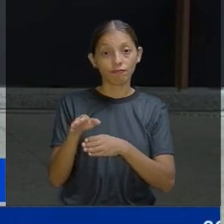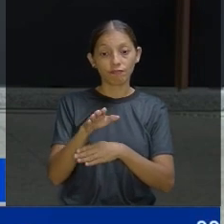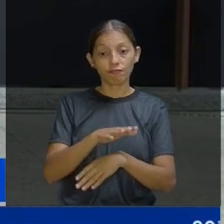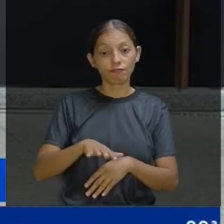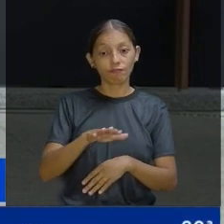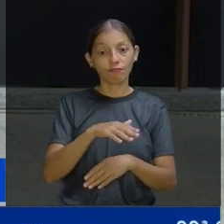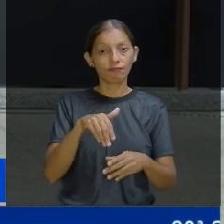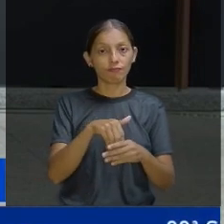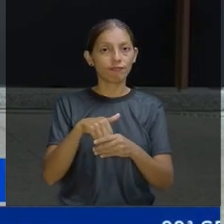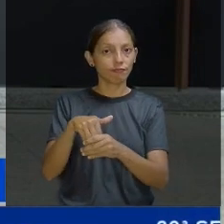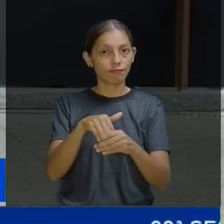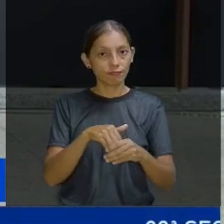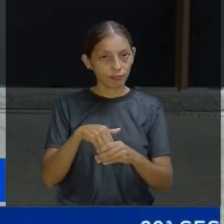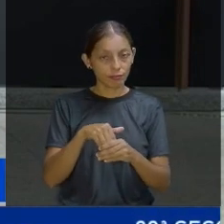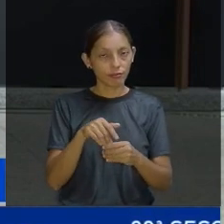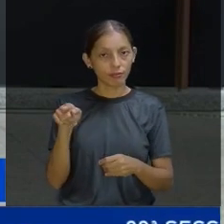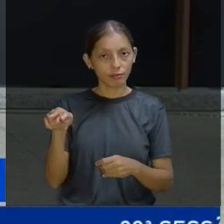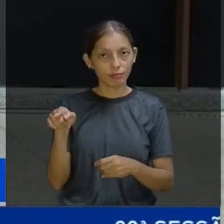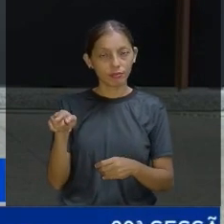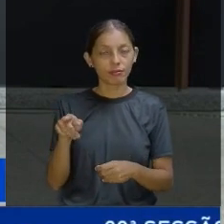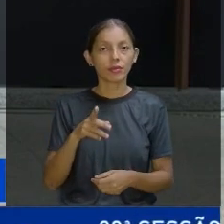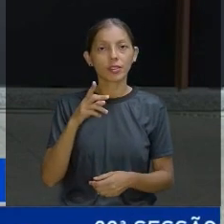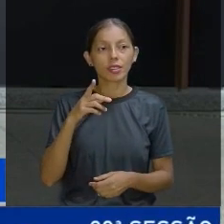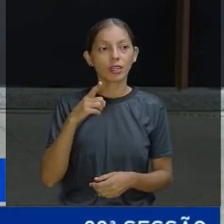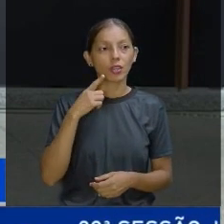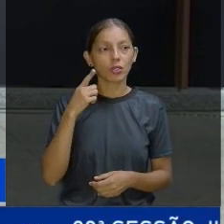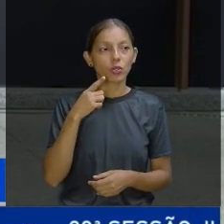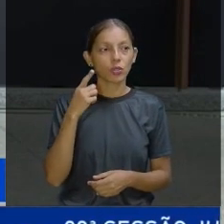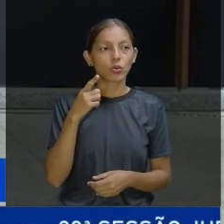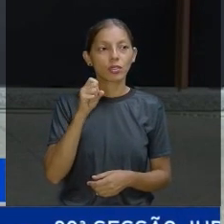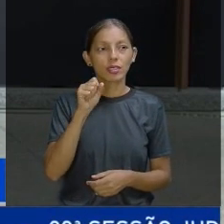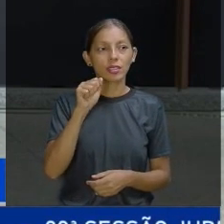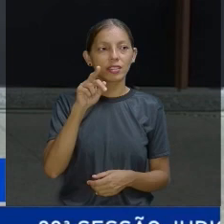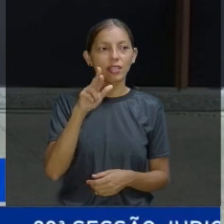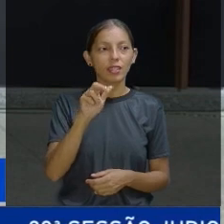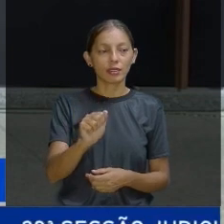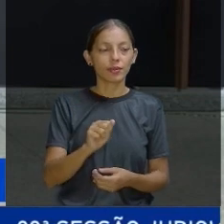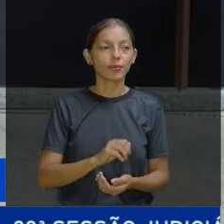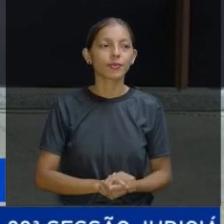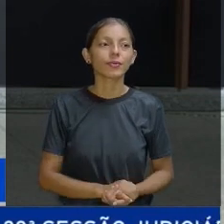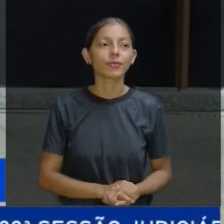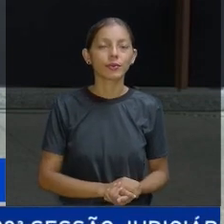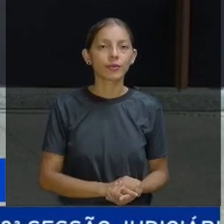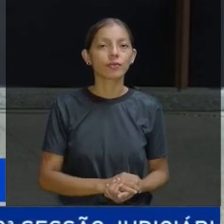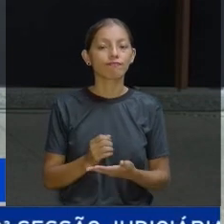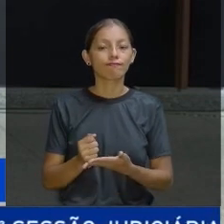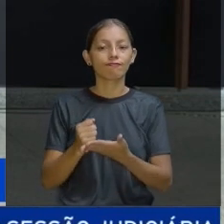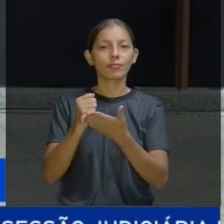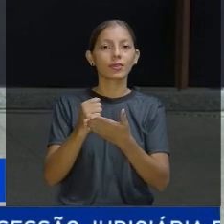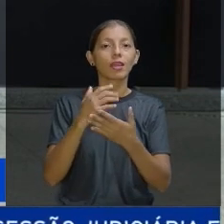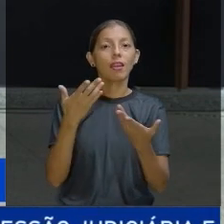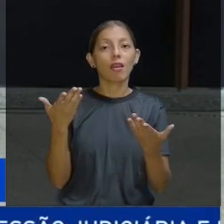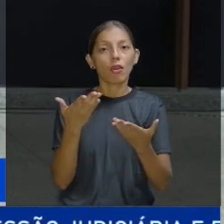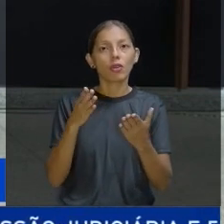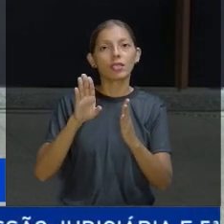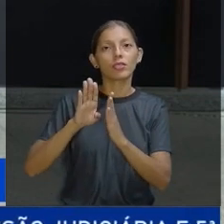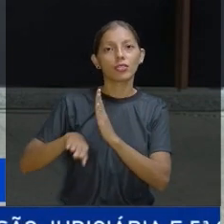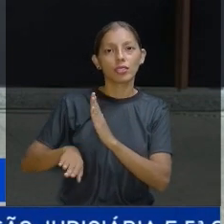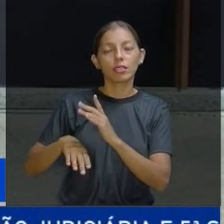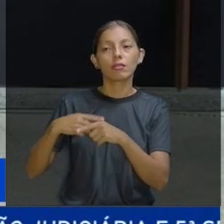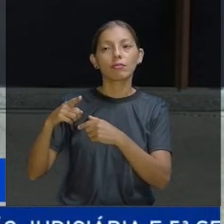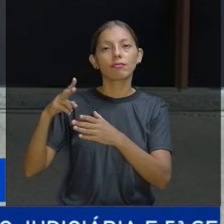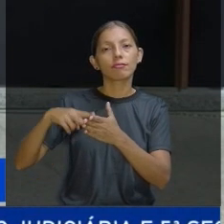o desembargador João Lages, presidente do TRE Amapá. Ciência disso. Então, fica suspenso, tá, doutora Sara? Vossa Excelência terá